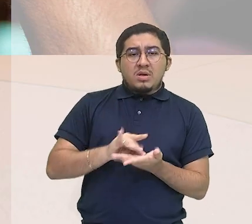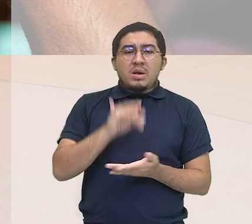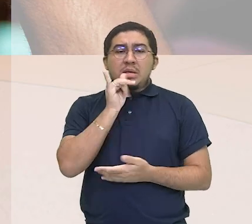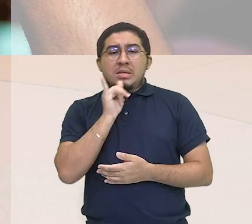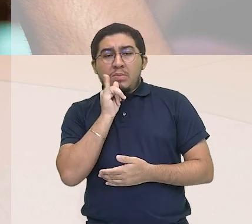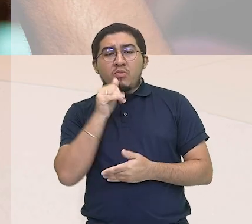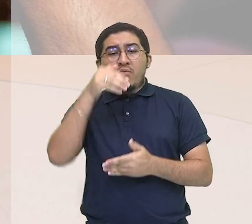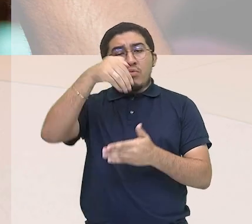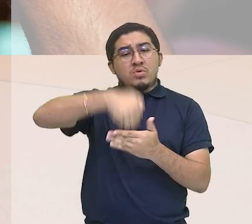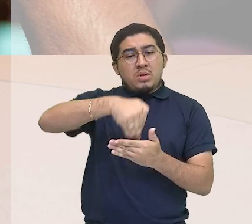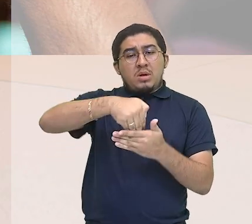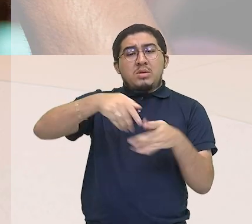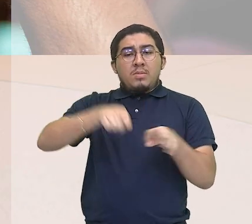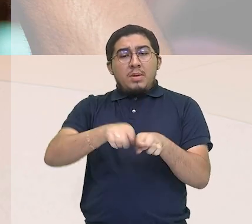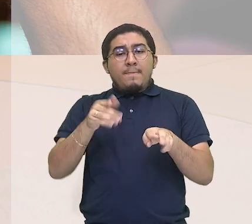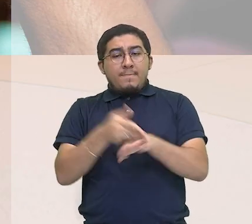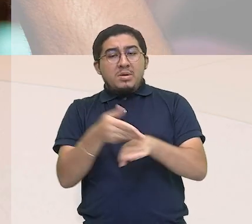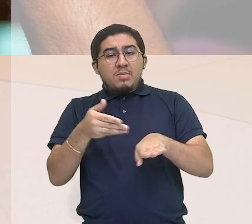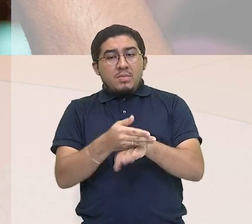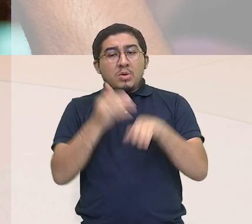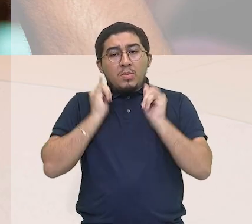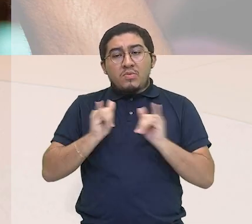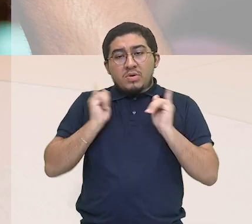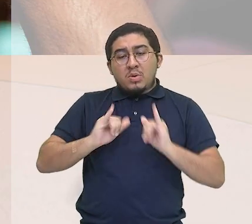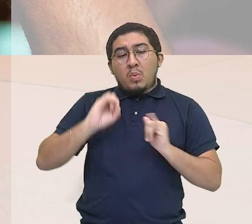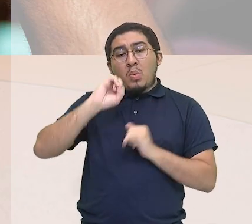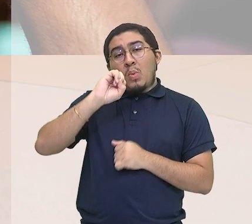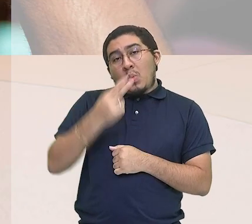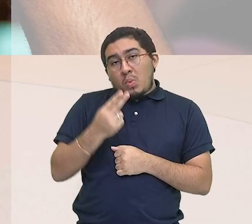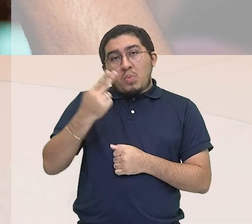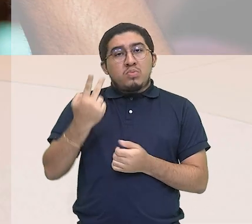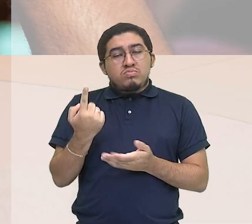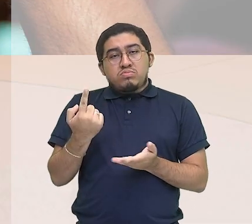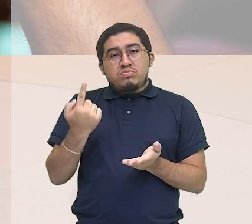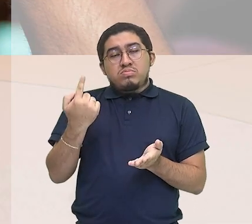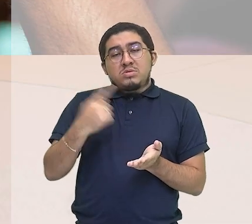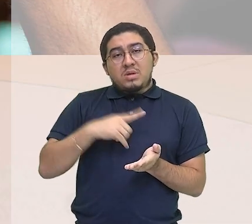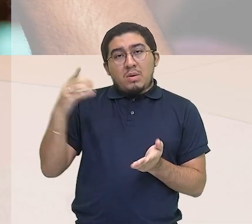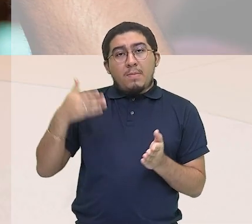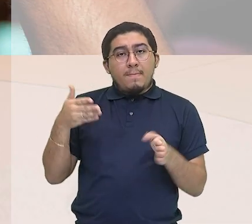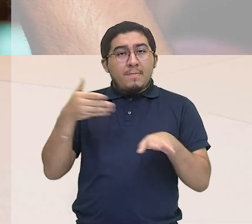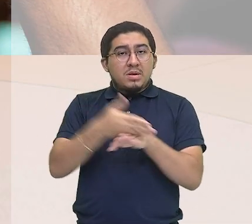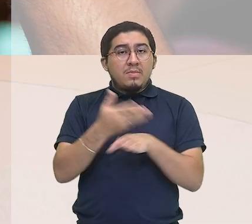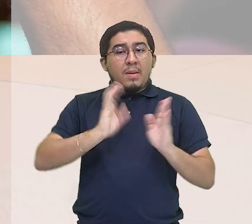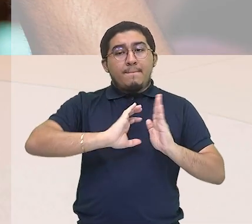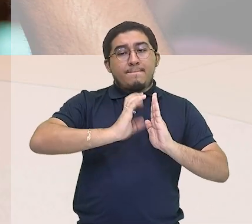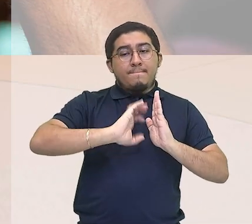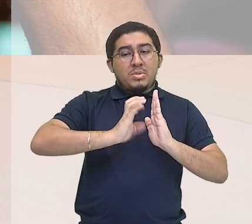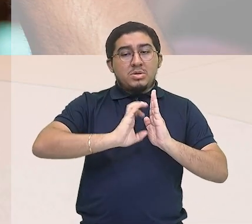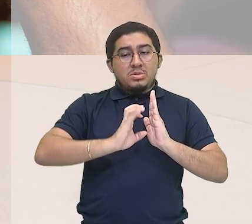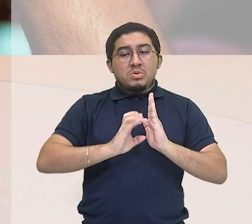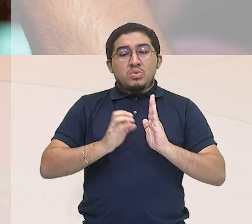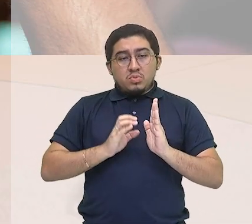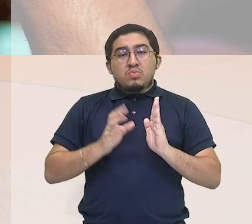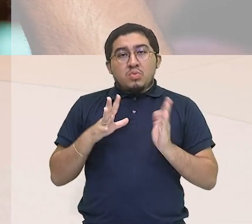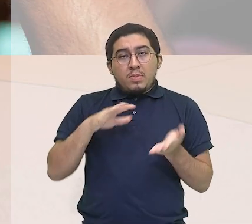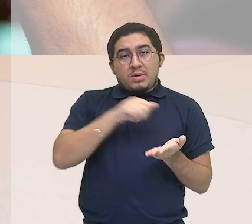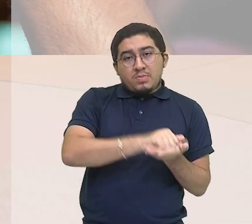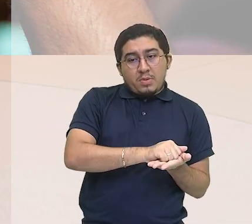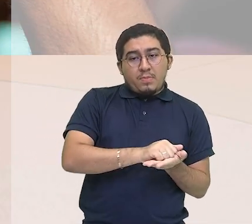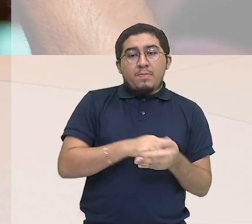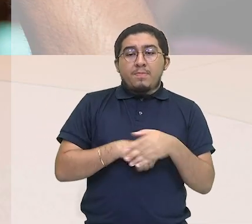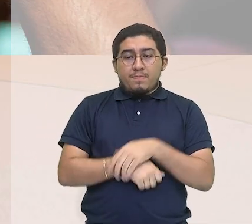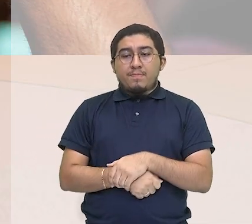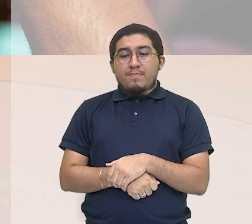como votar, participar de manifestações ou filiar-se a partidos